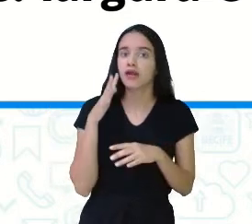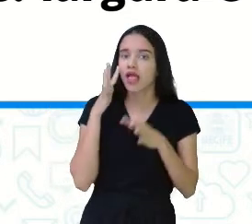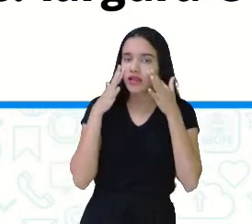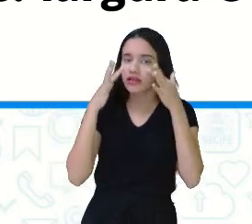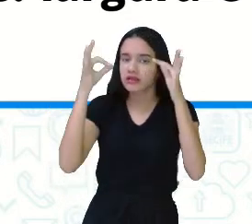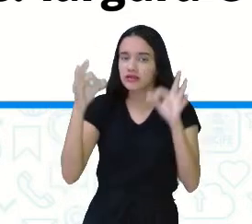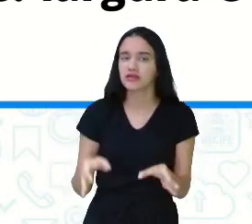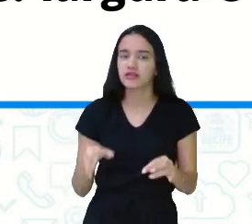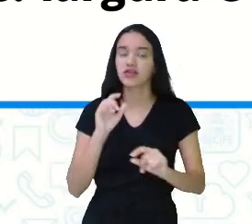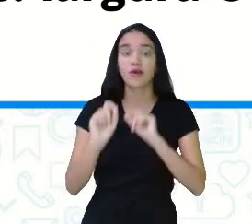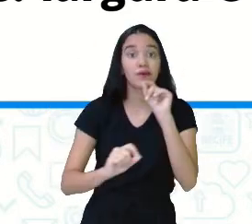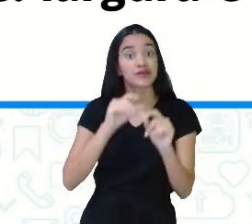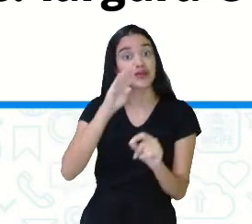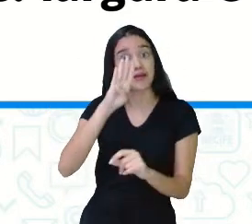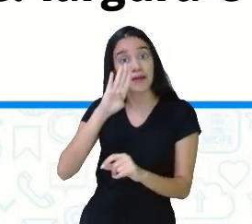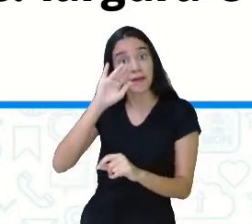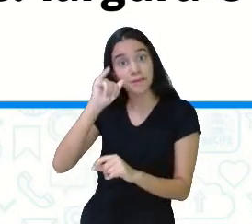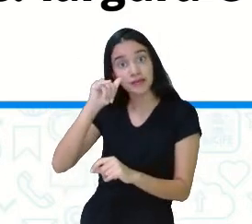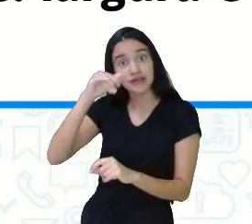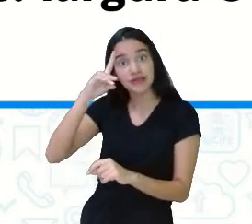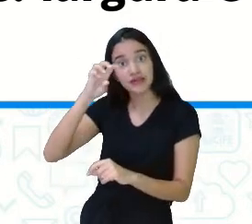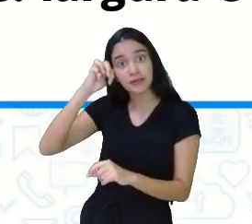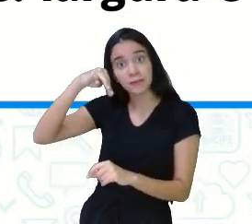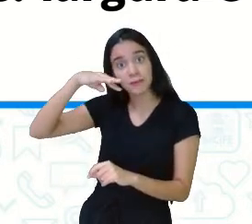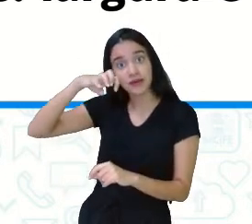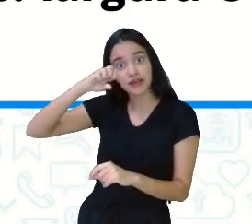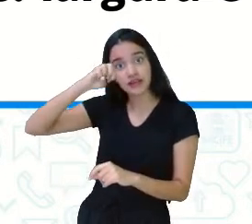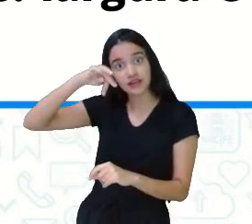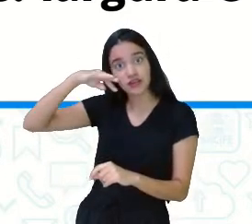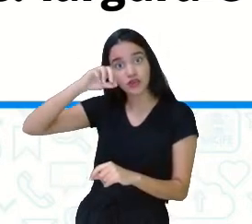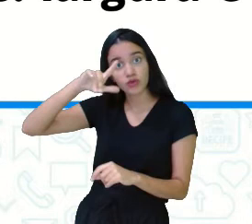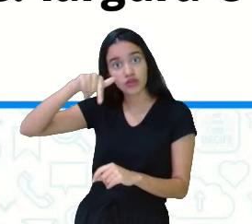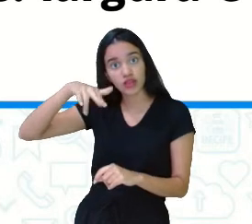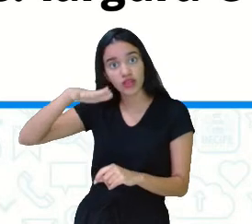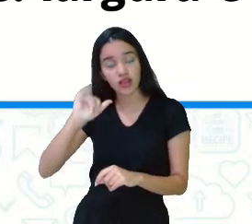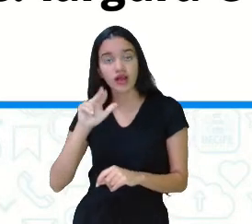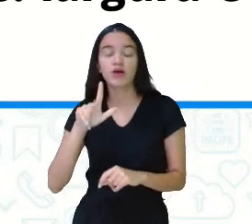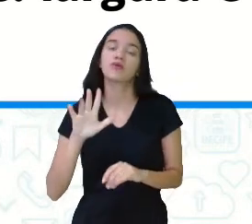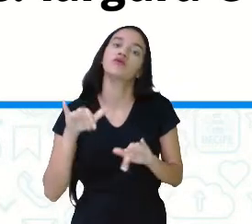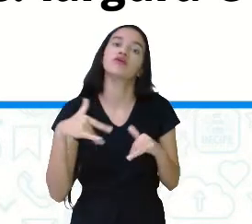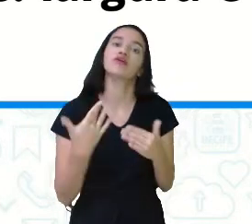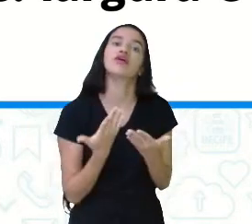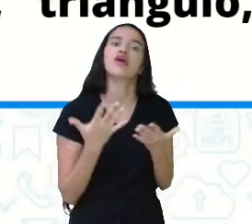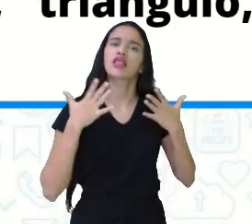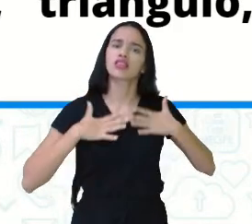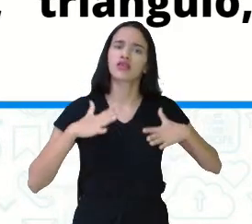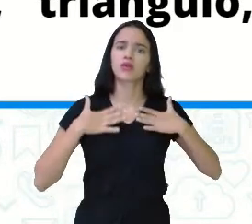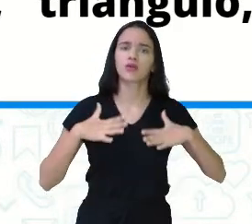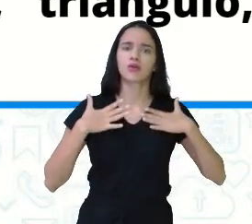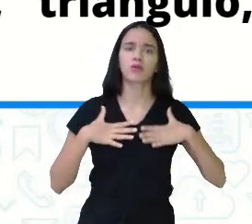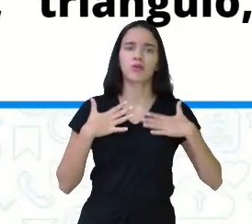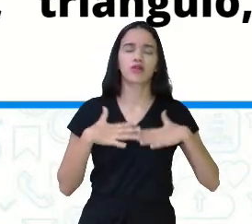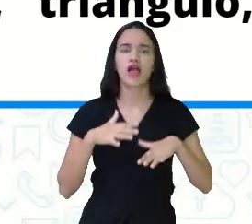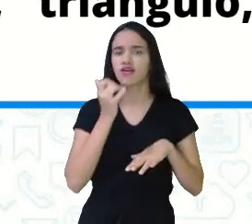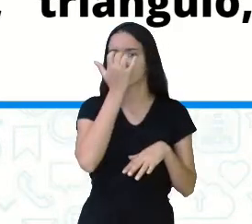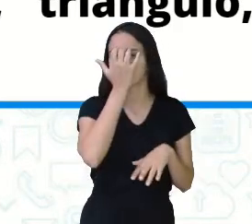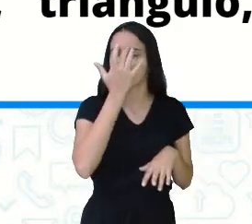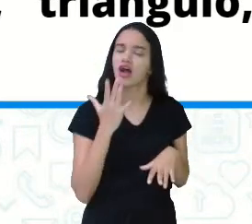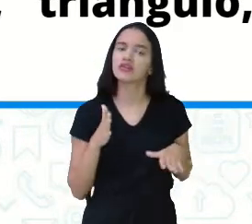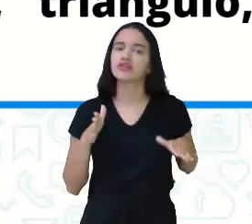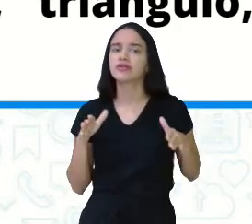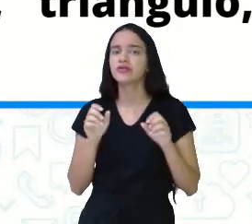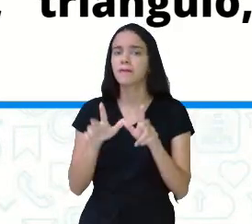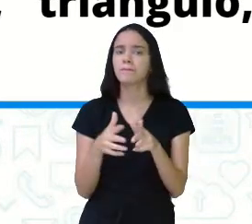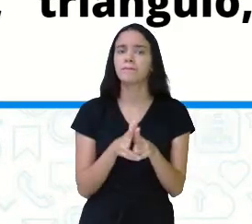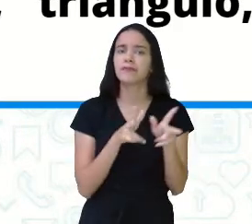são bidimensionais. Elas têm comprimento e largura. Tranquilo? Fácil de identificar.